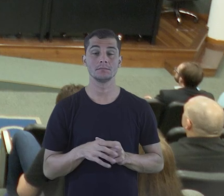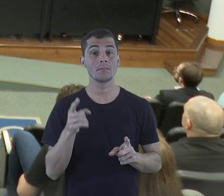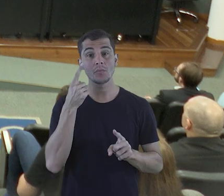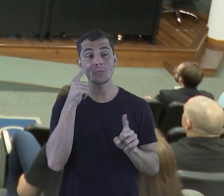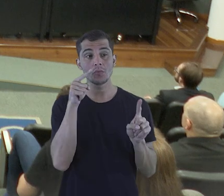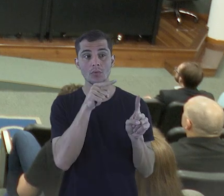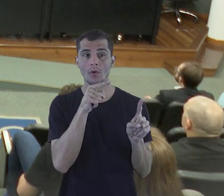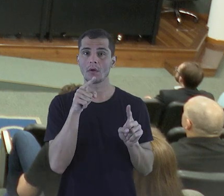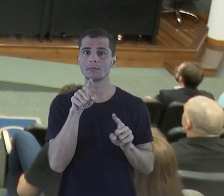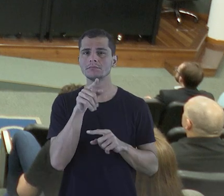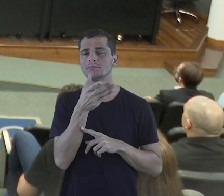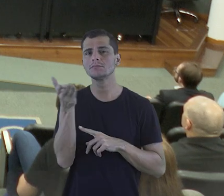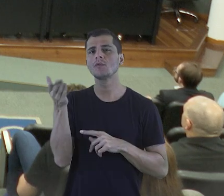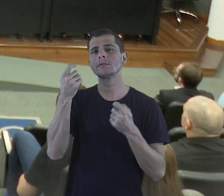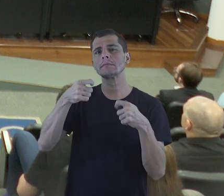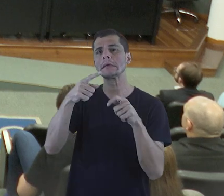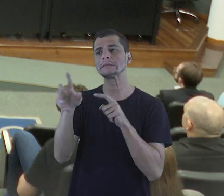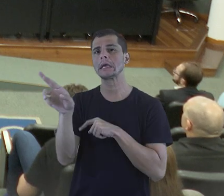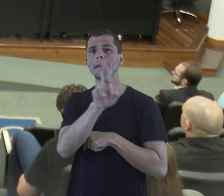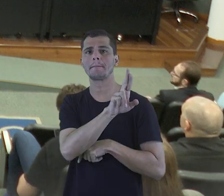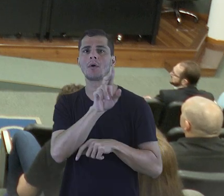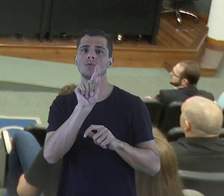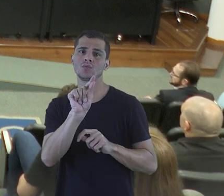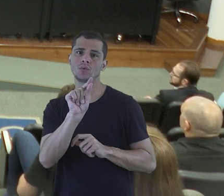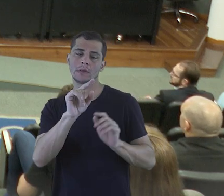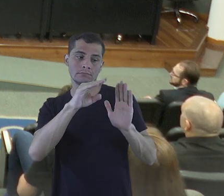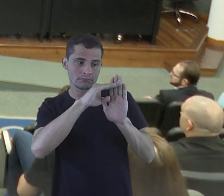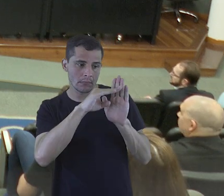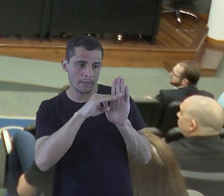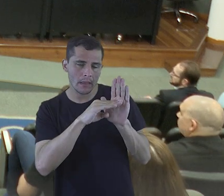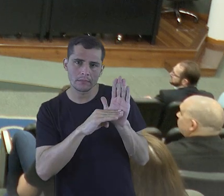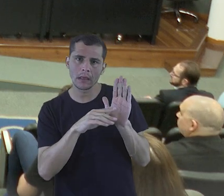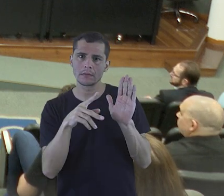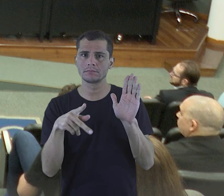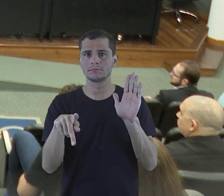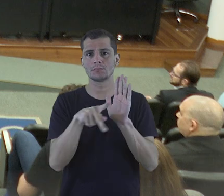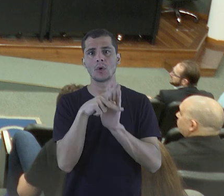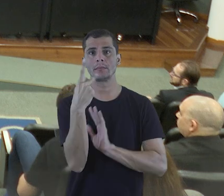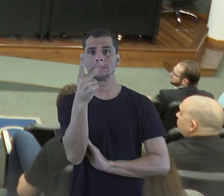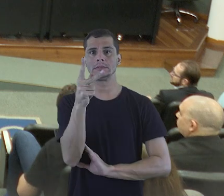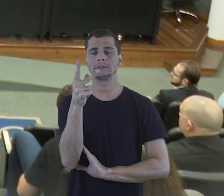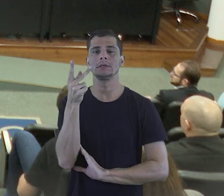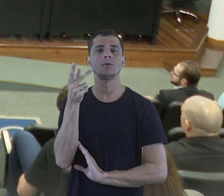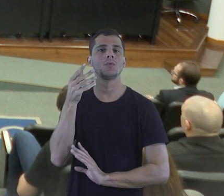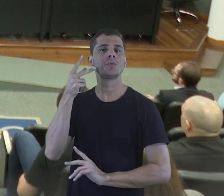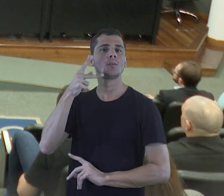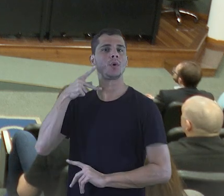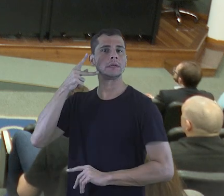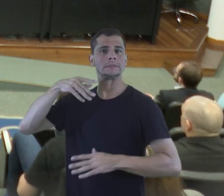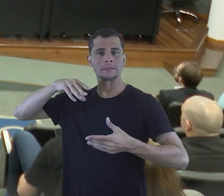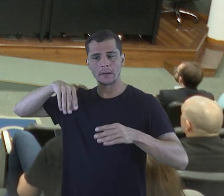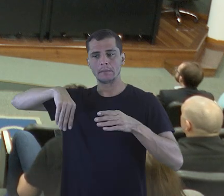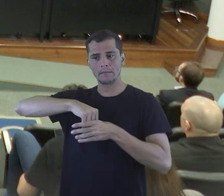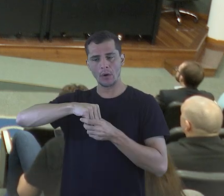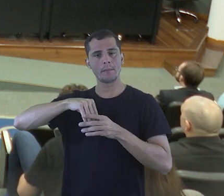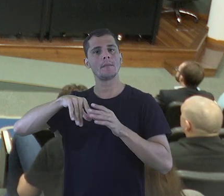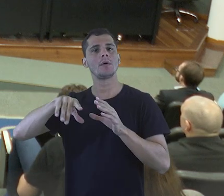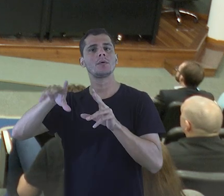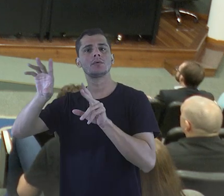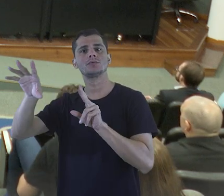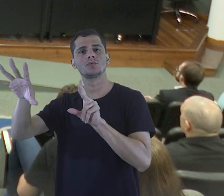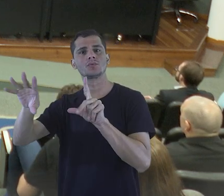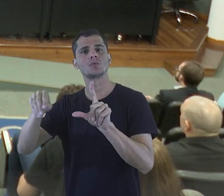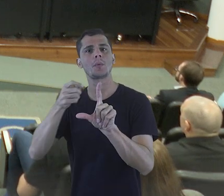então, que você tem que responder dentro da tua política de compartilhamento do termo de compartilhamento